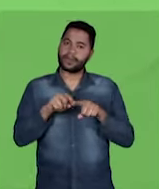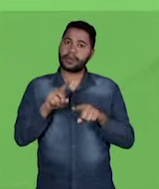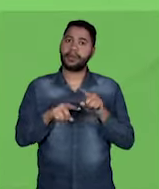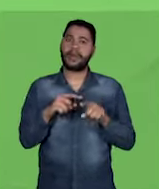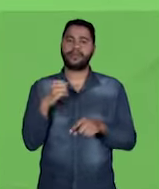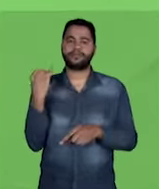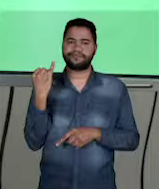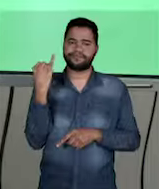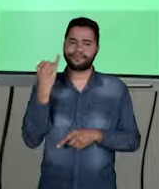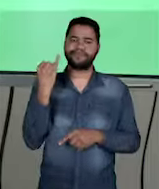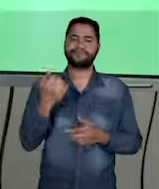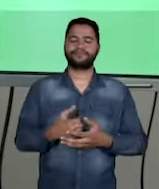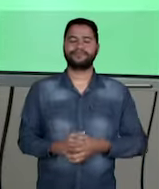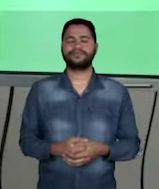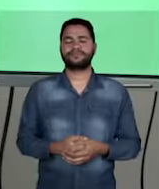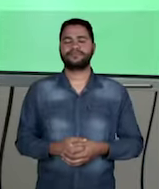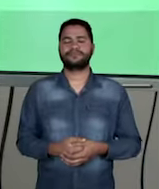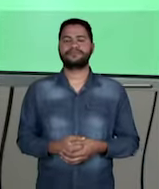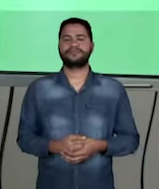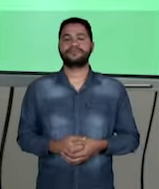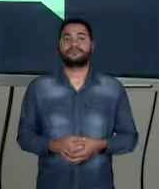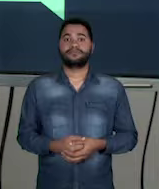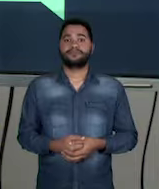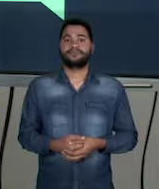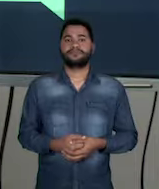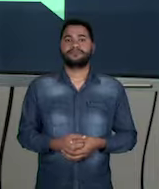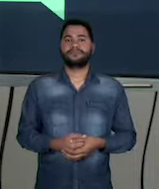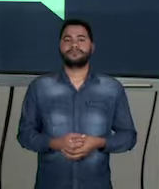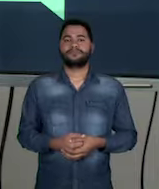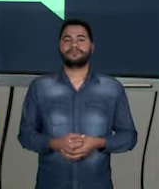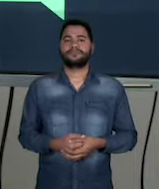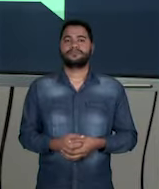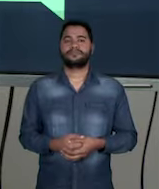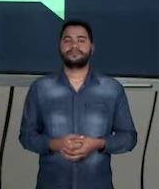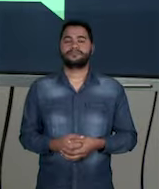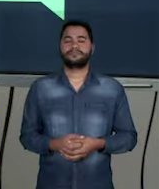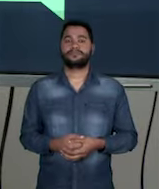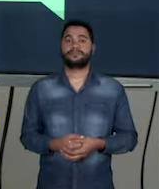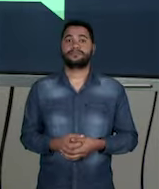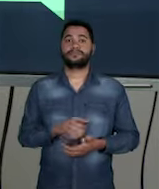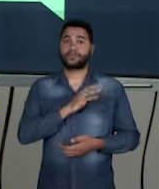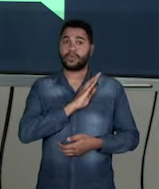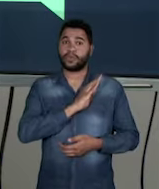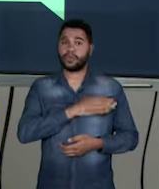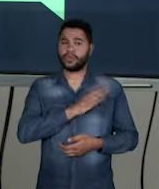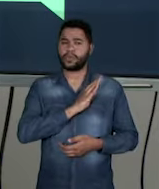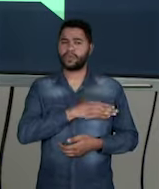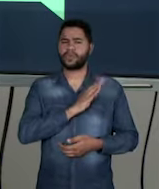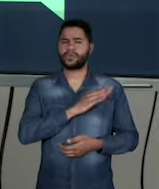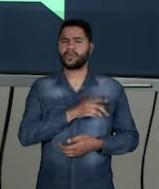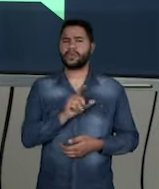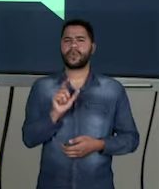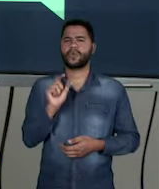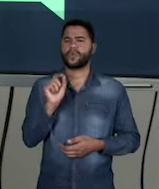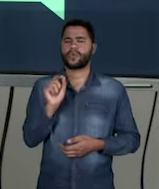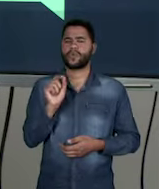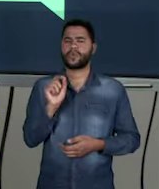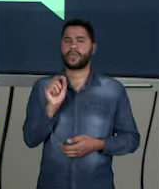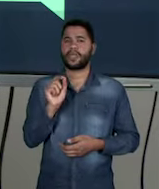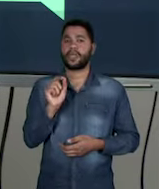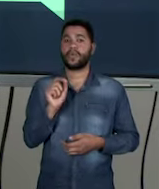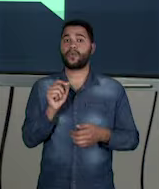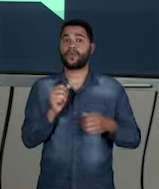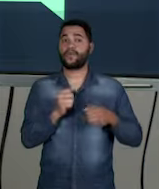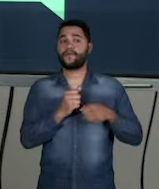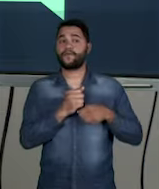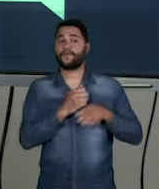nutritivos residuais metabólicos. Então vamos lá. O coração, né? O que o coração, os vasos